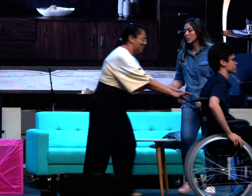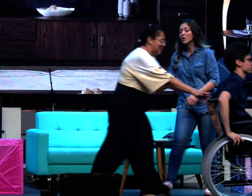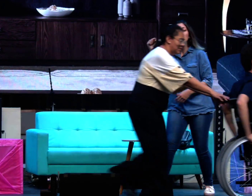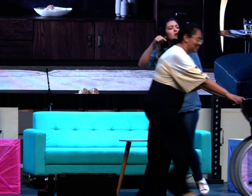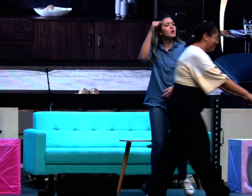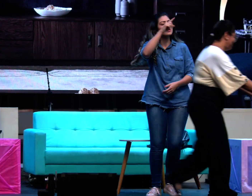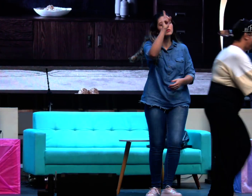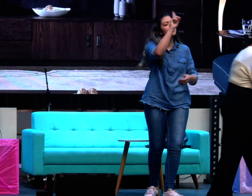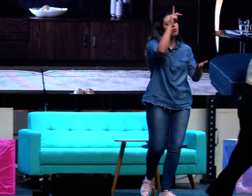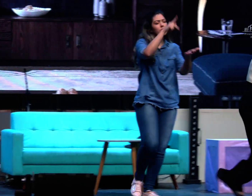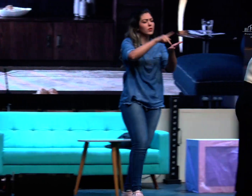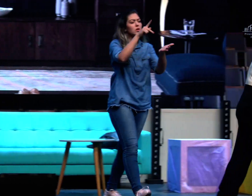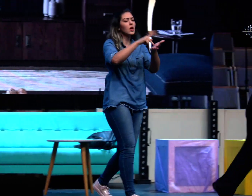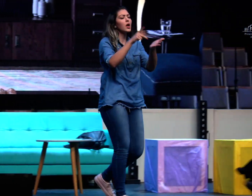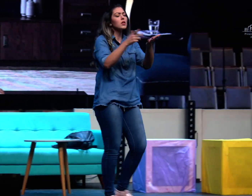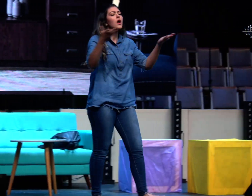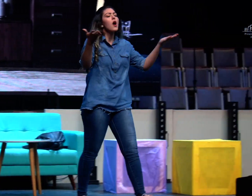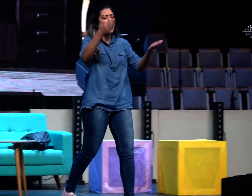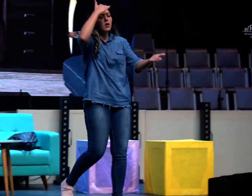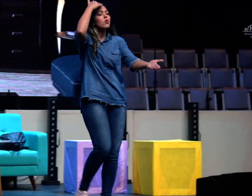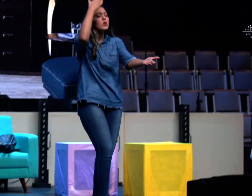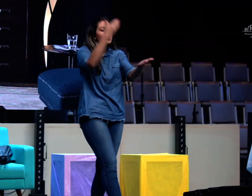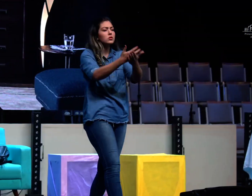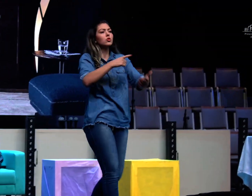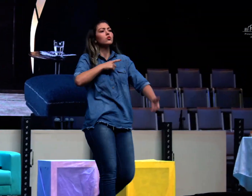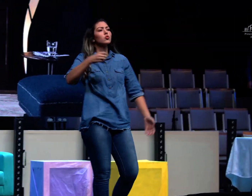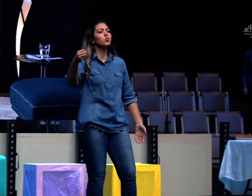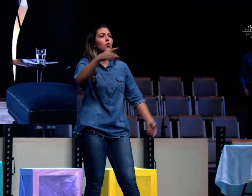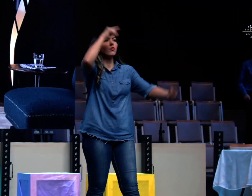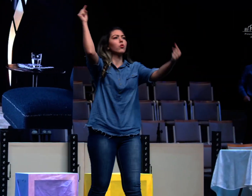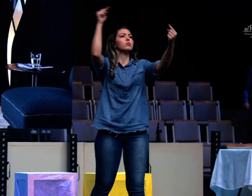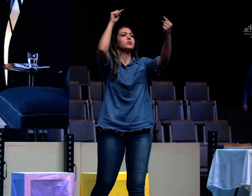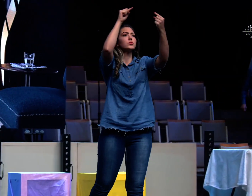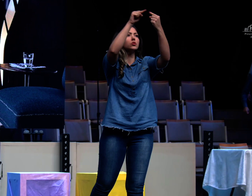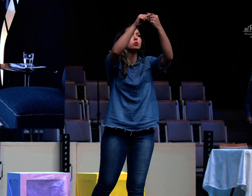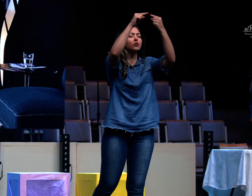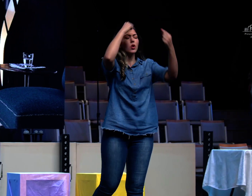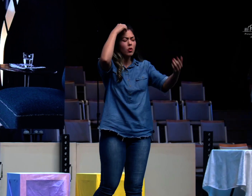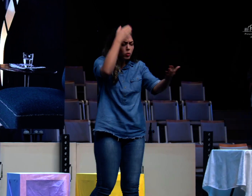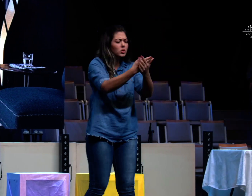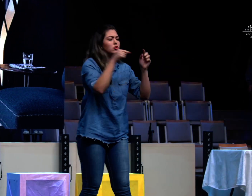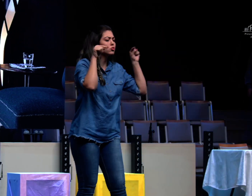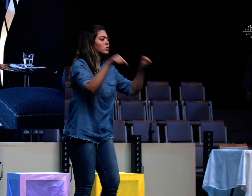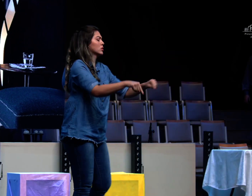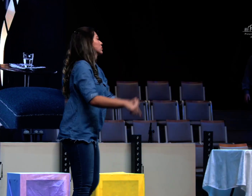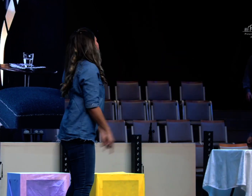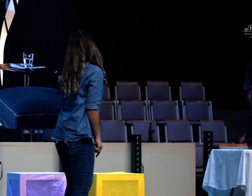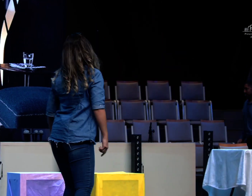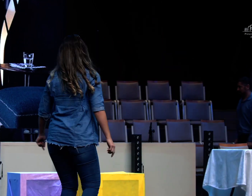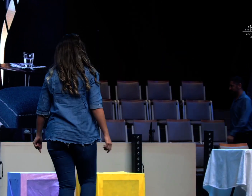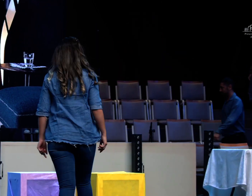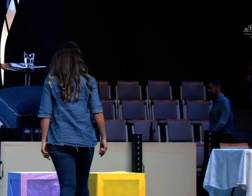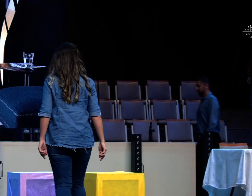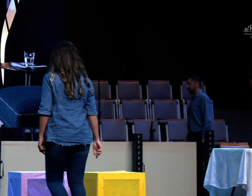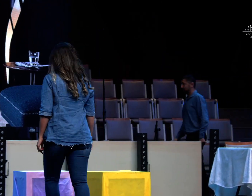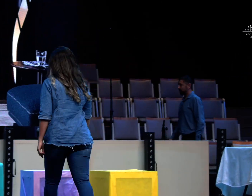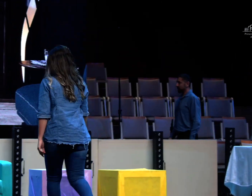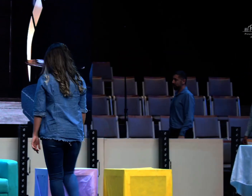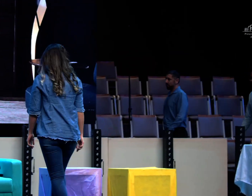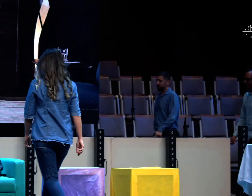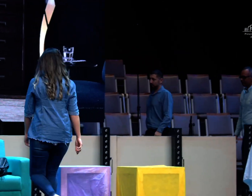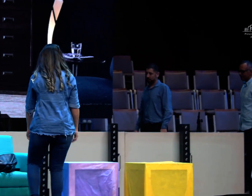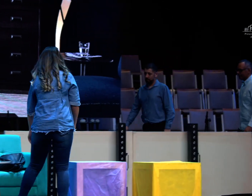Calma, vocês dois. Isso não é verdade. A verdade é que eu creio em algo novo, em um novo objetivo de vida. Eu creio